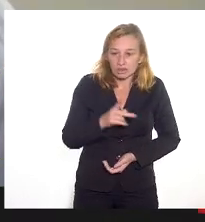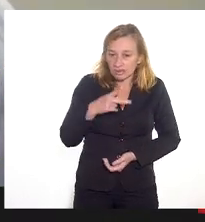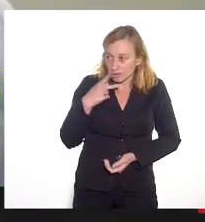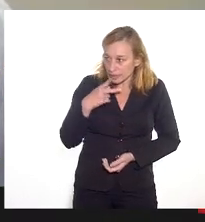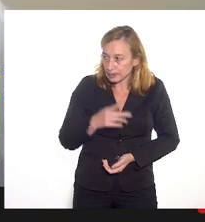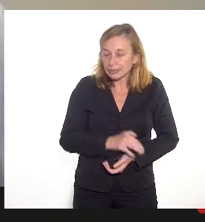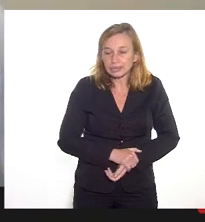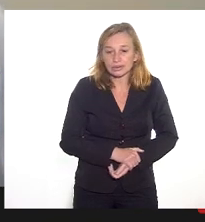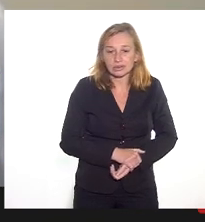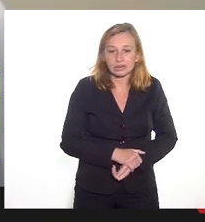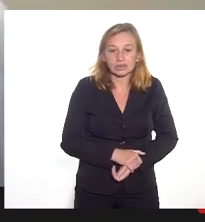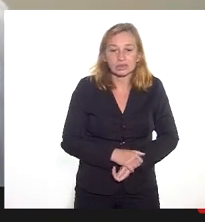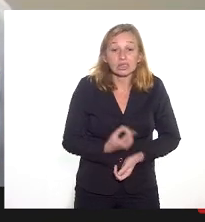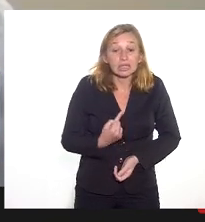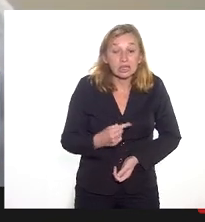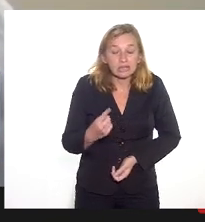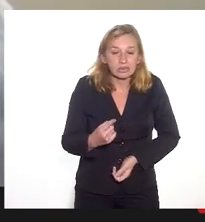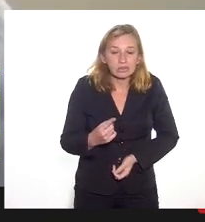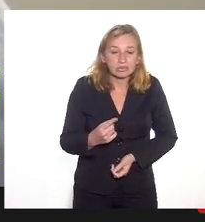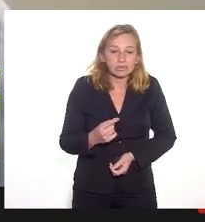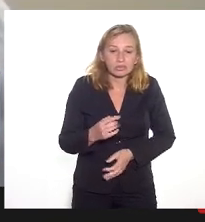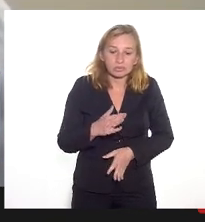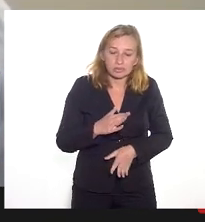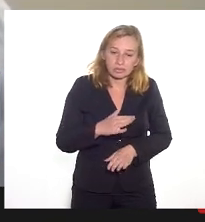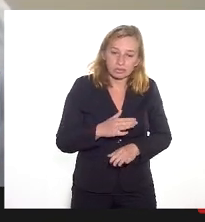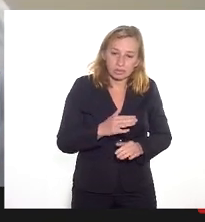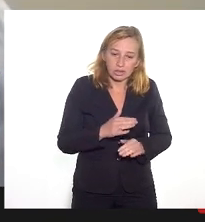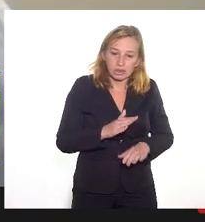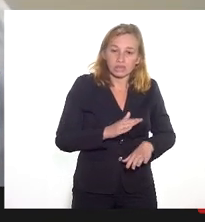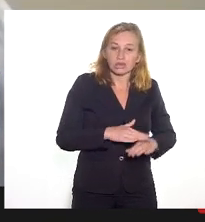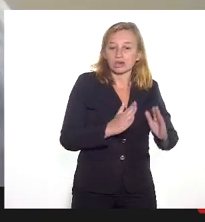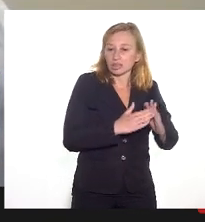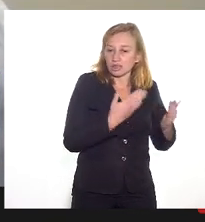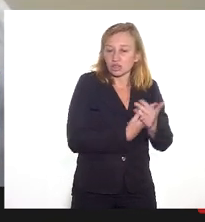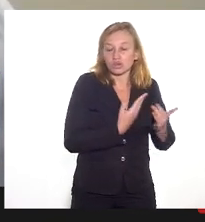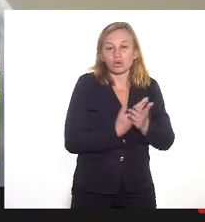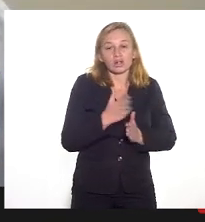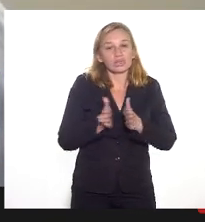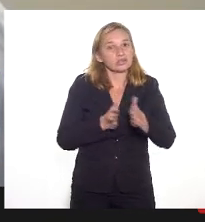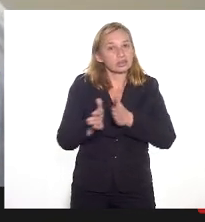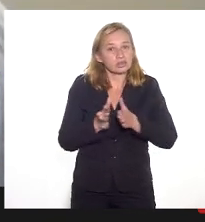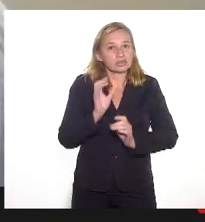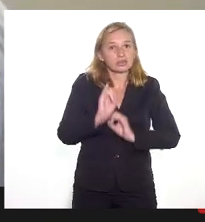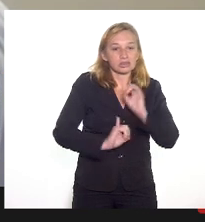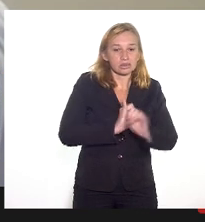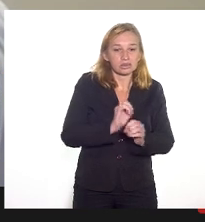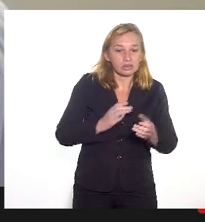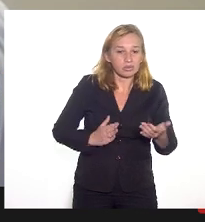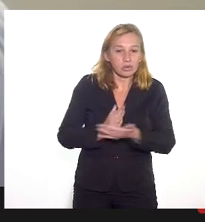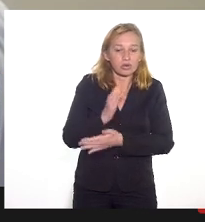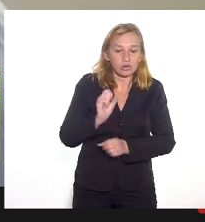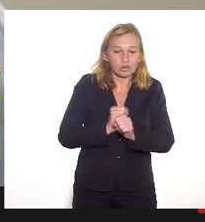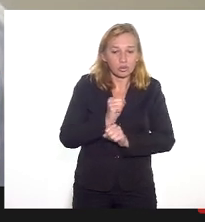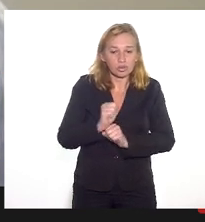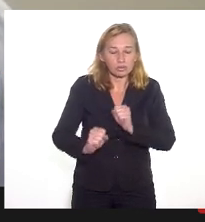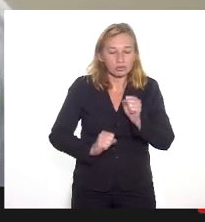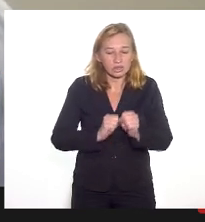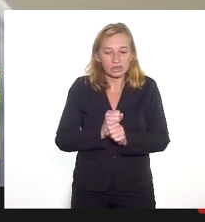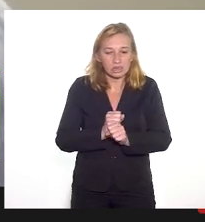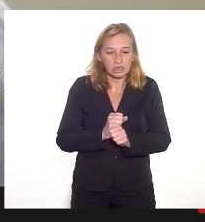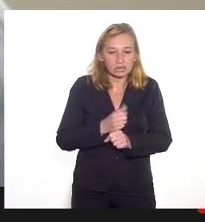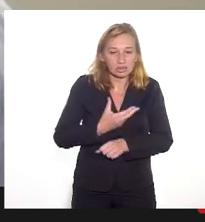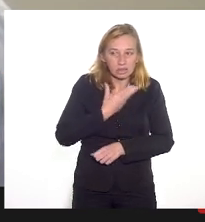tocante a irmos além da escola na defesa da democratização do acesso à internet, que nós aprovamos no ano passado, em dezembro, uma lei de